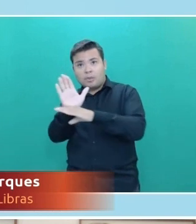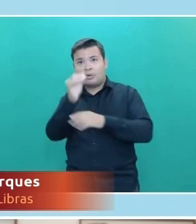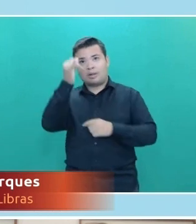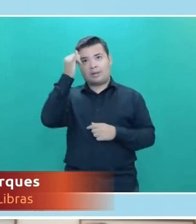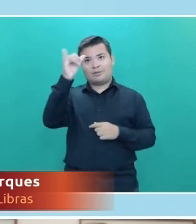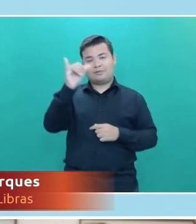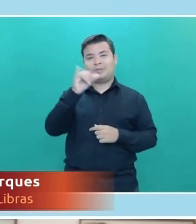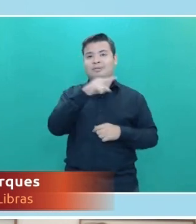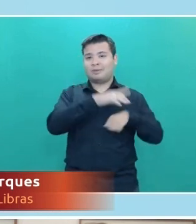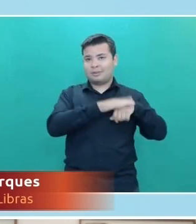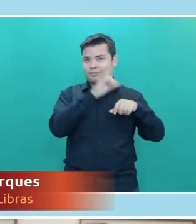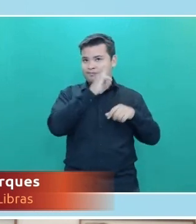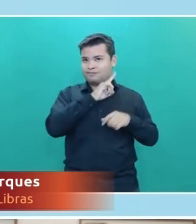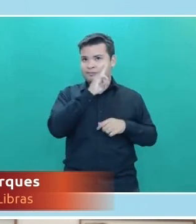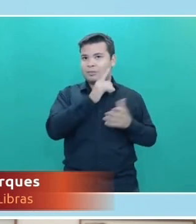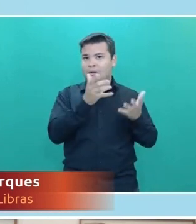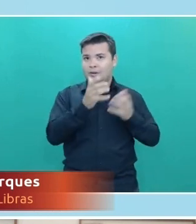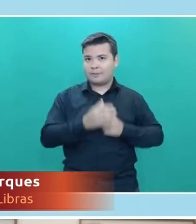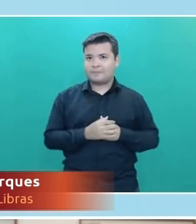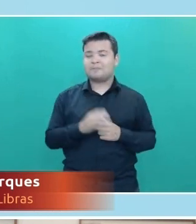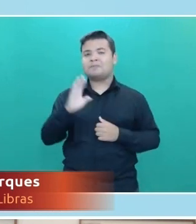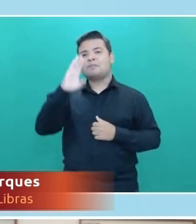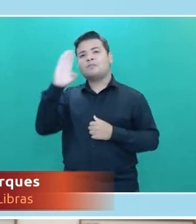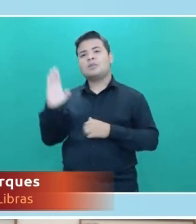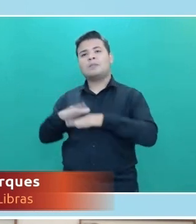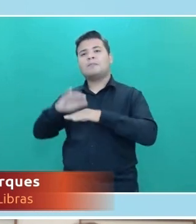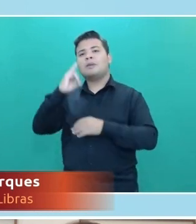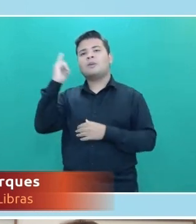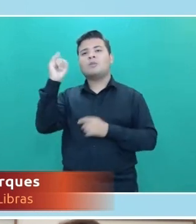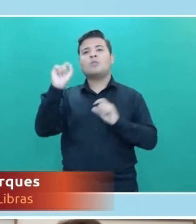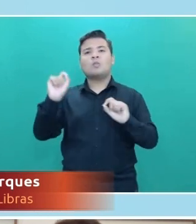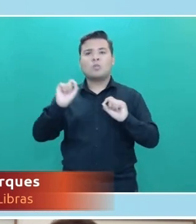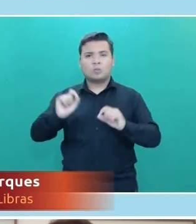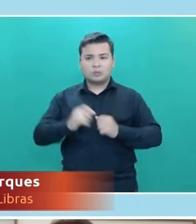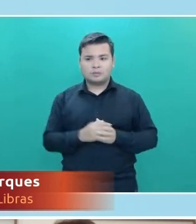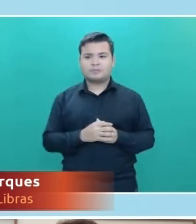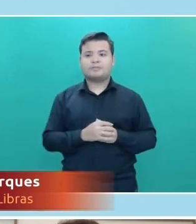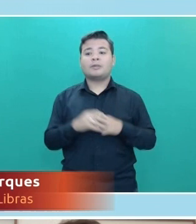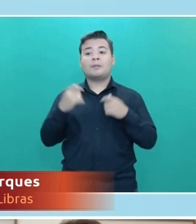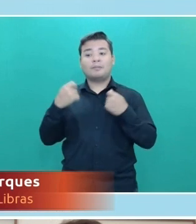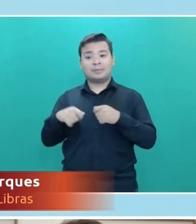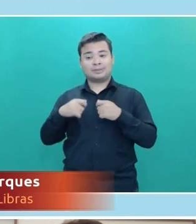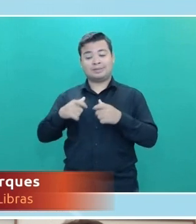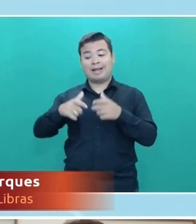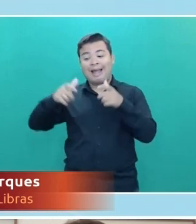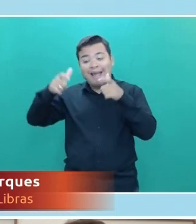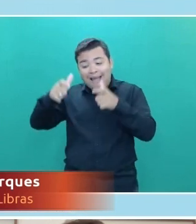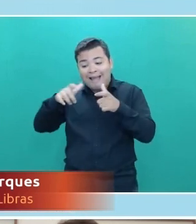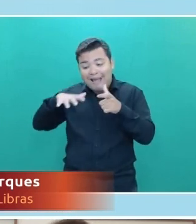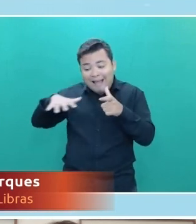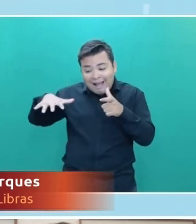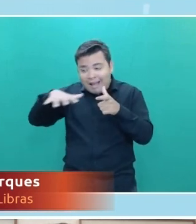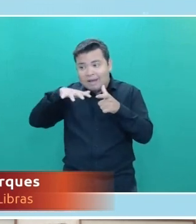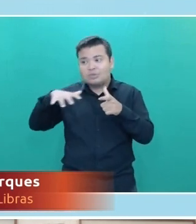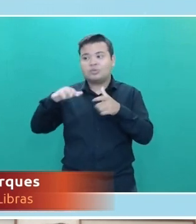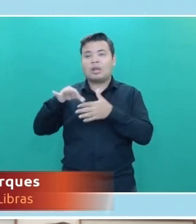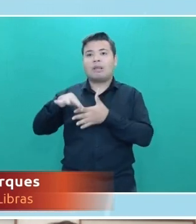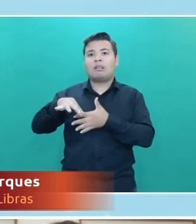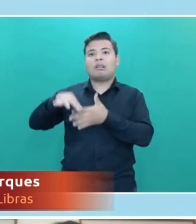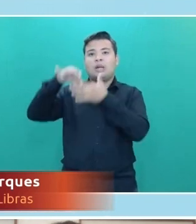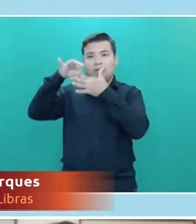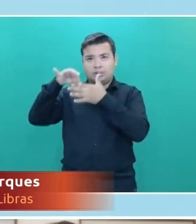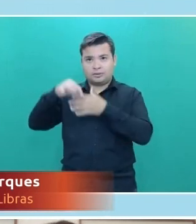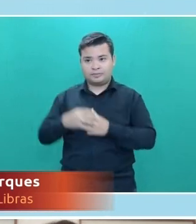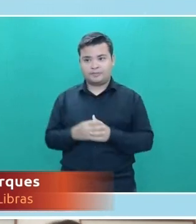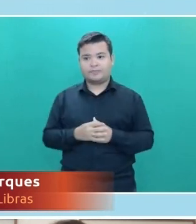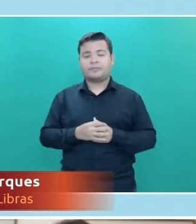mais importante, na minha opinião, é ele ter liderança regional, de tal forma que seja